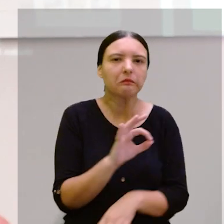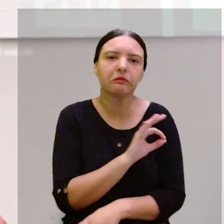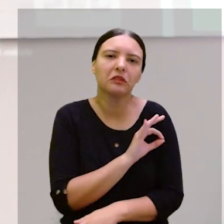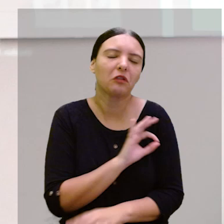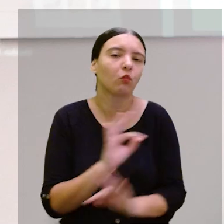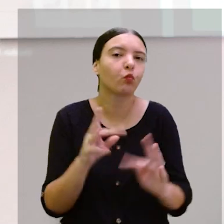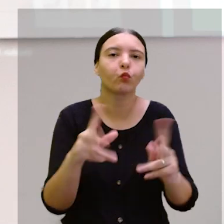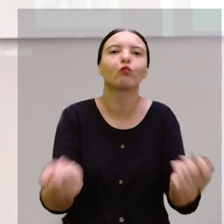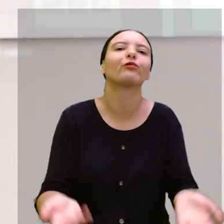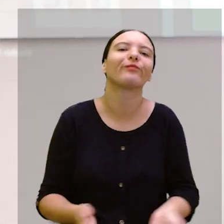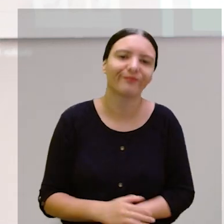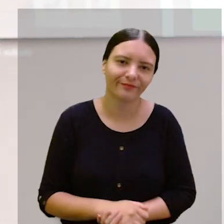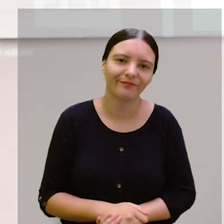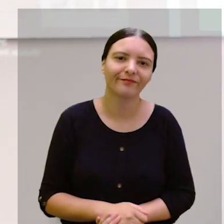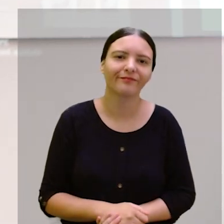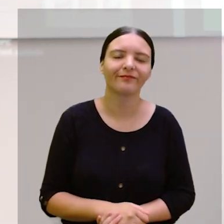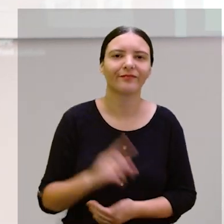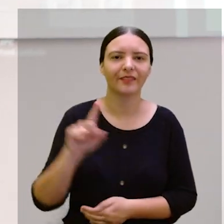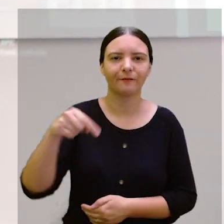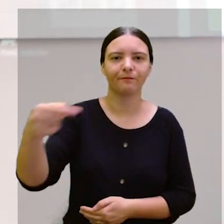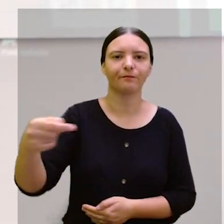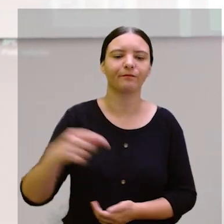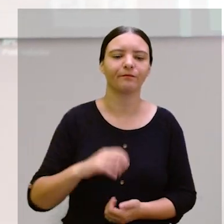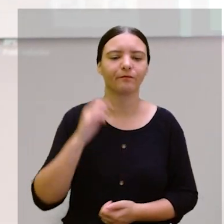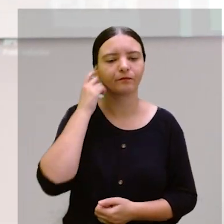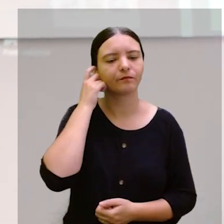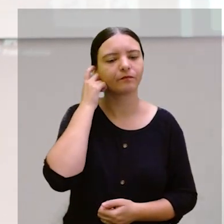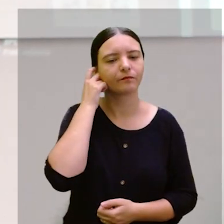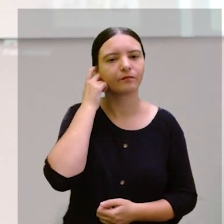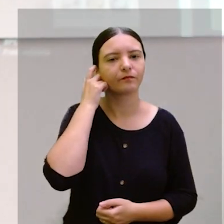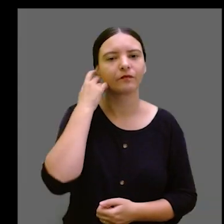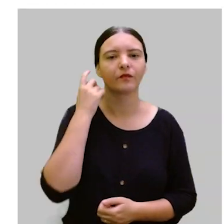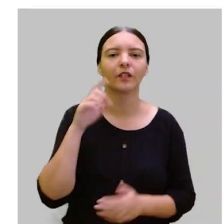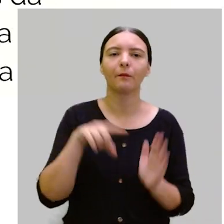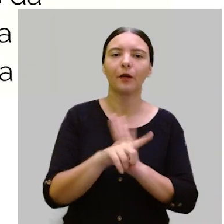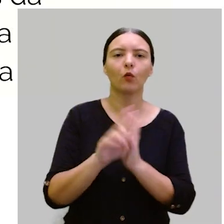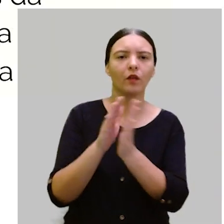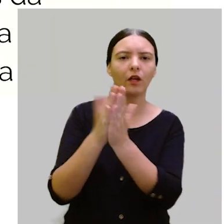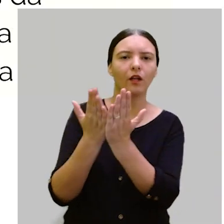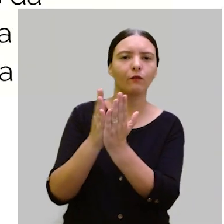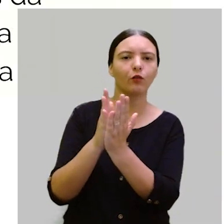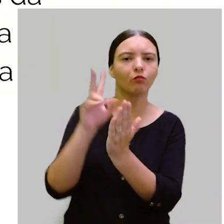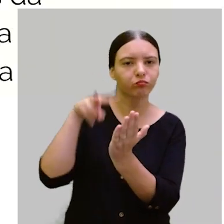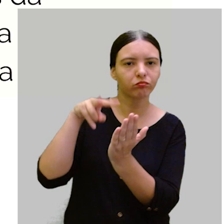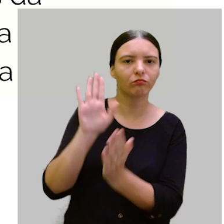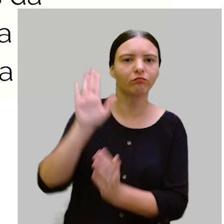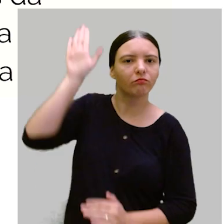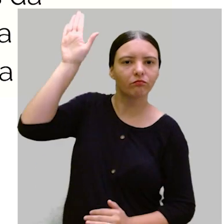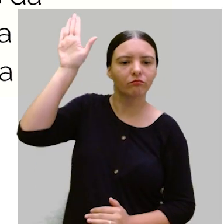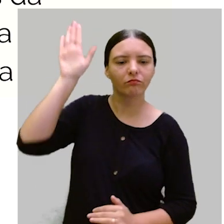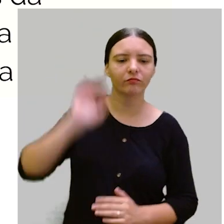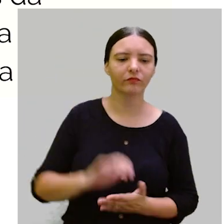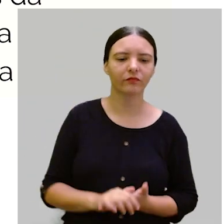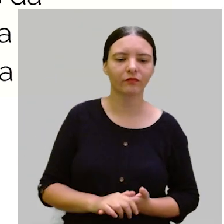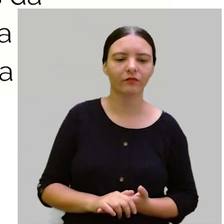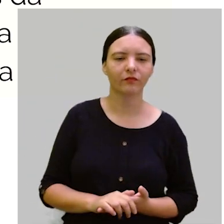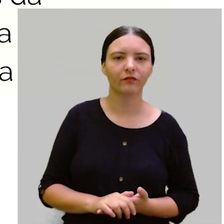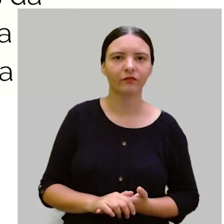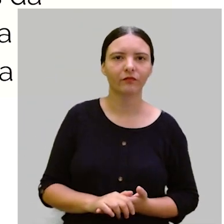vale tudo. Próximo, por favor, Letícia. Quem já leu esse livro, levanta a mão. Ah, não